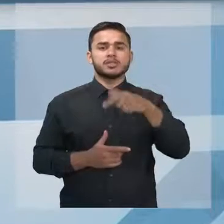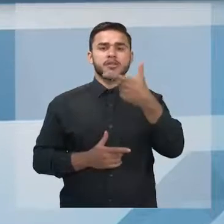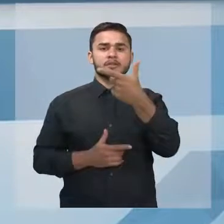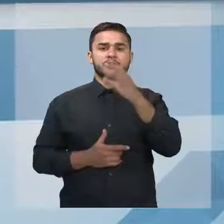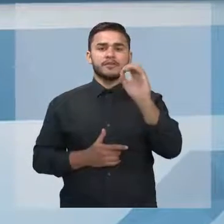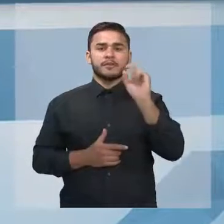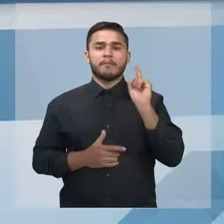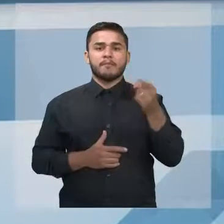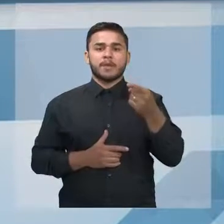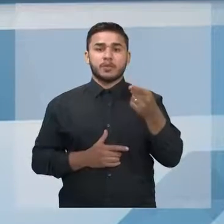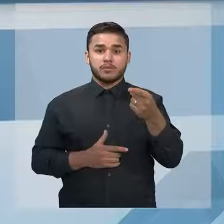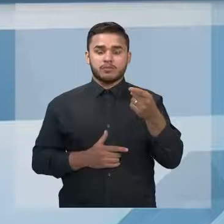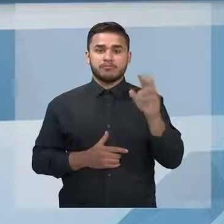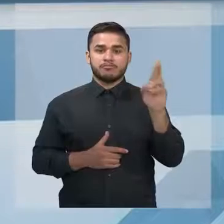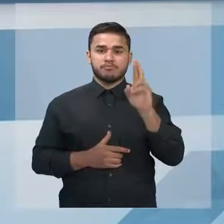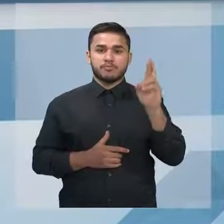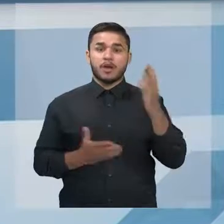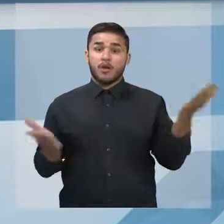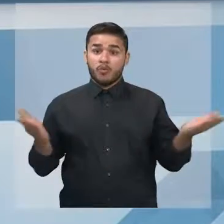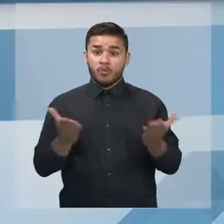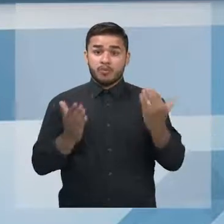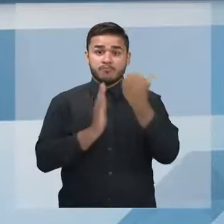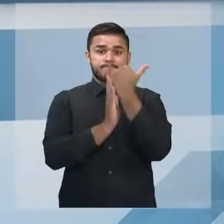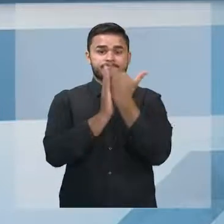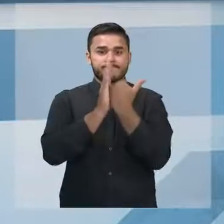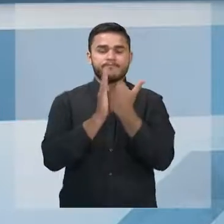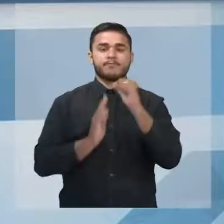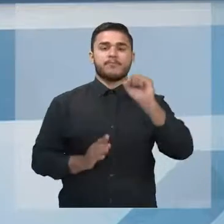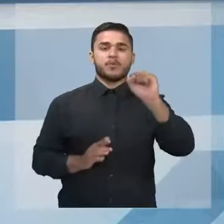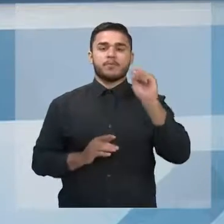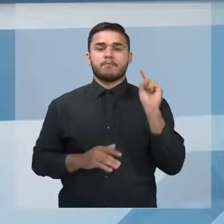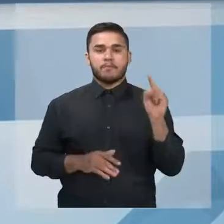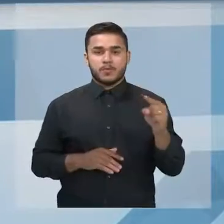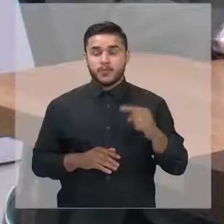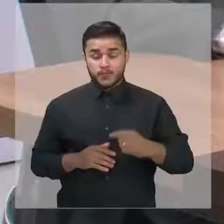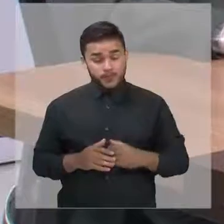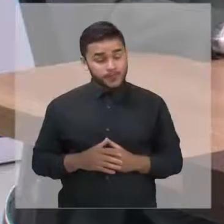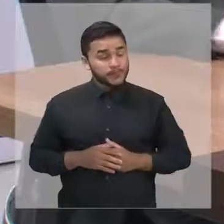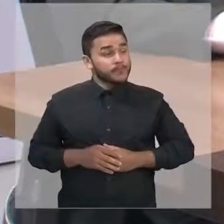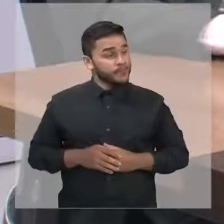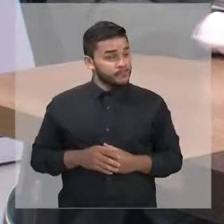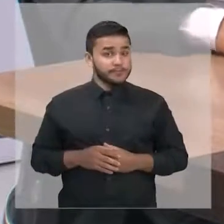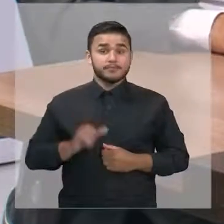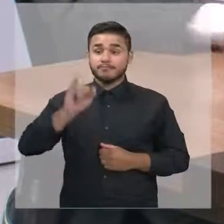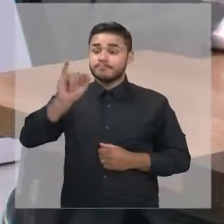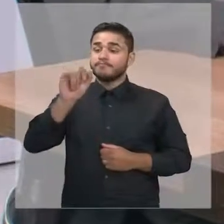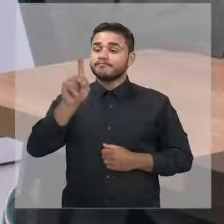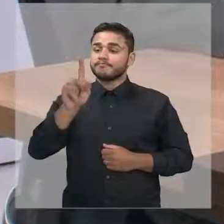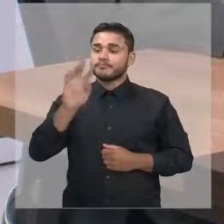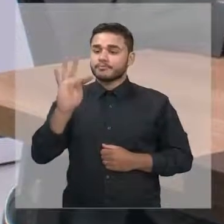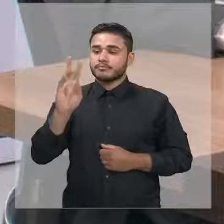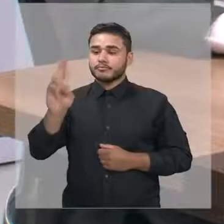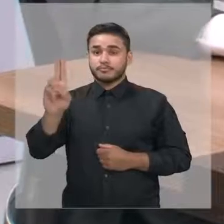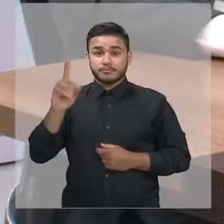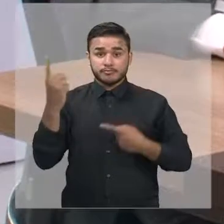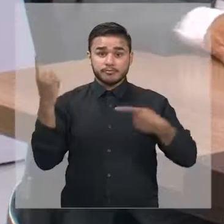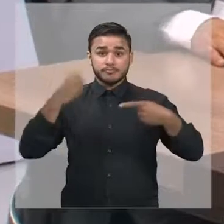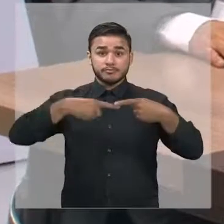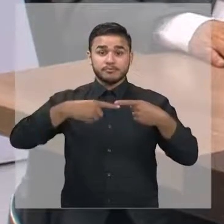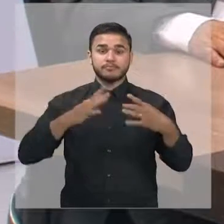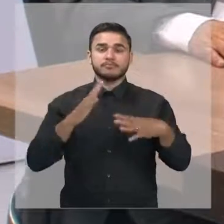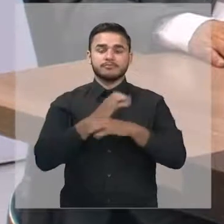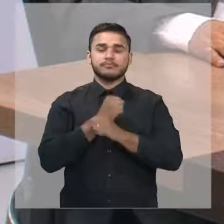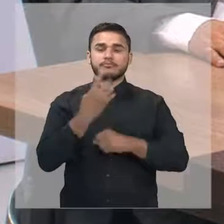IPTU e um condomínio que importa em R$ 4.500. Isso, né, demonstra bem quão